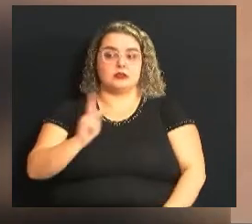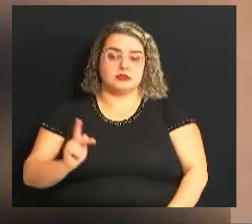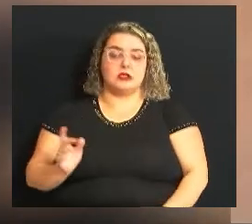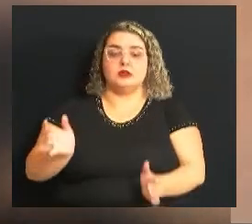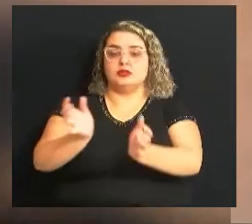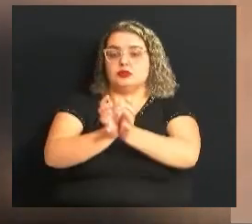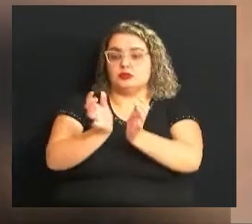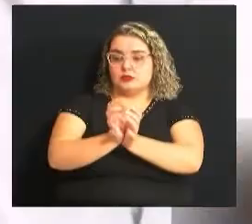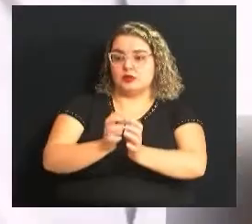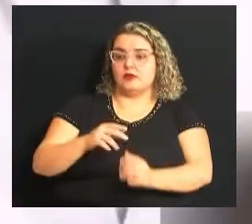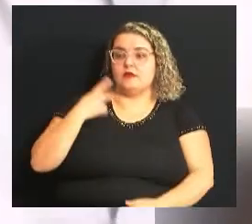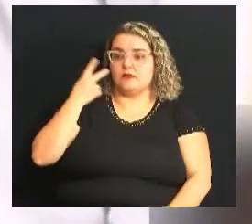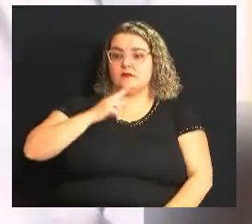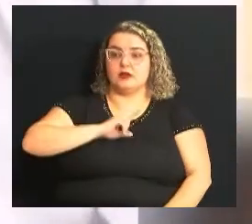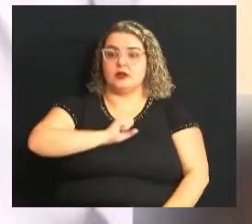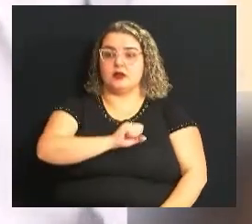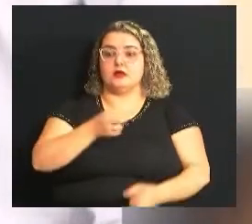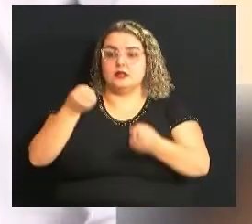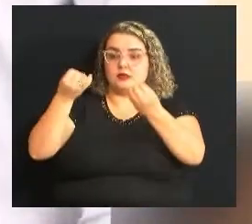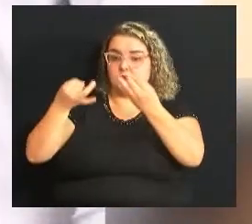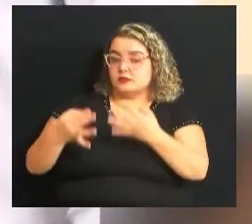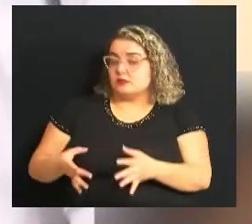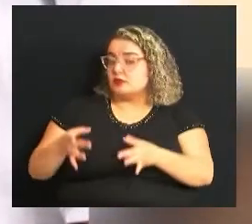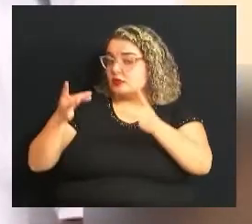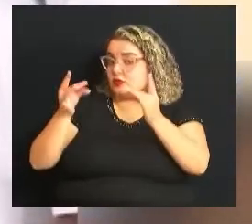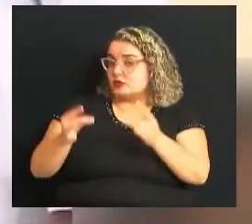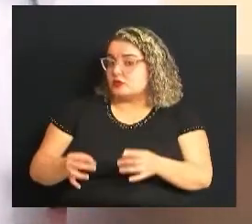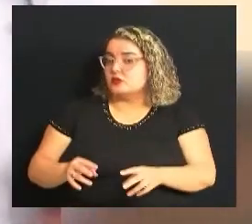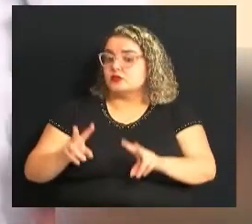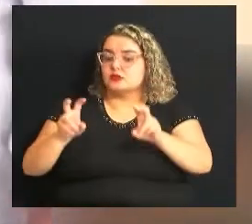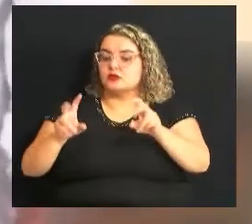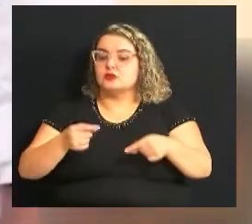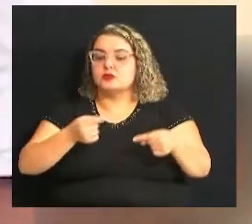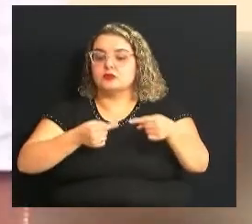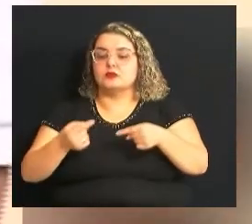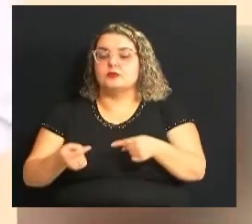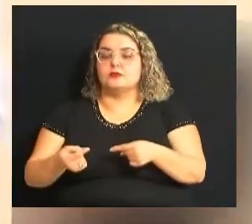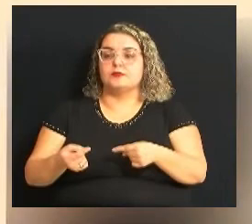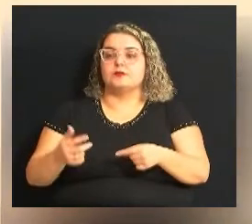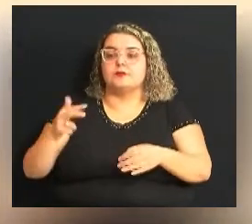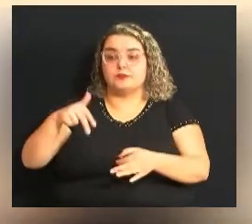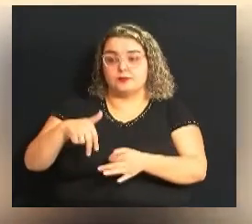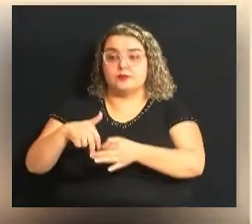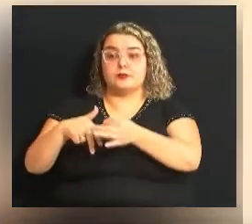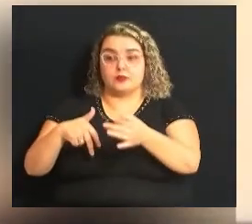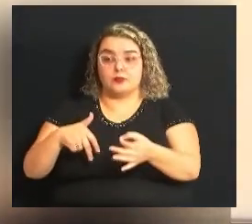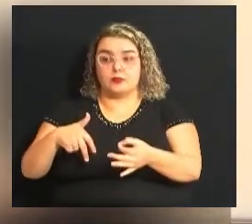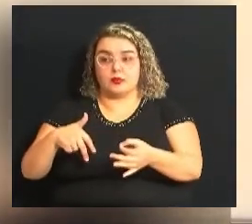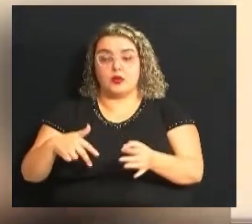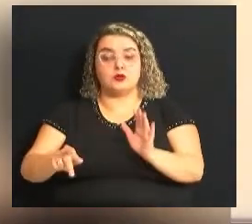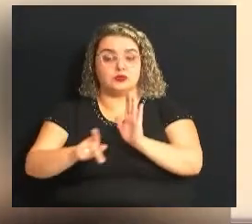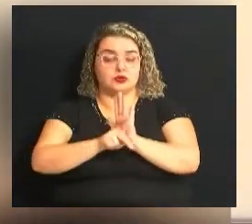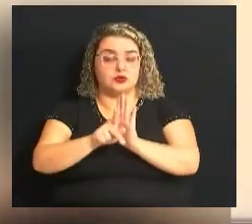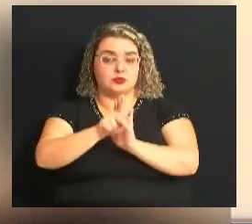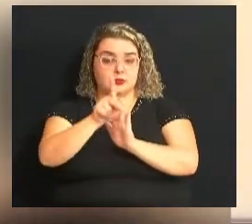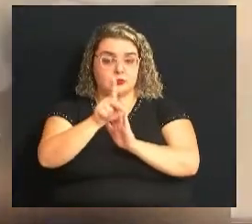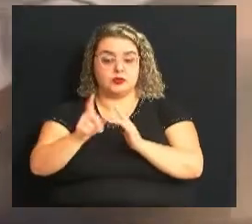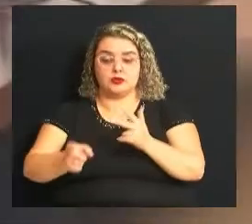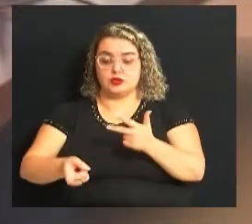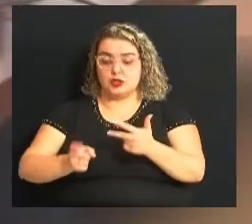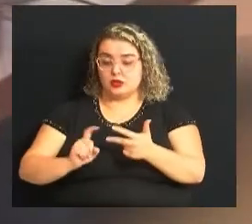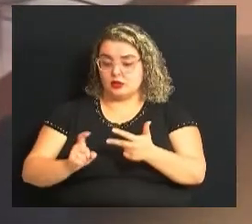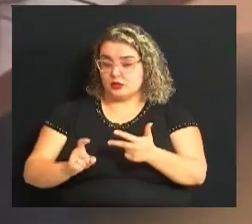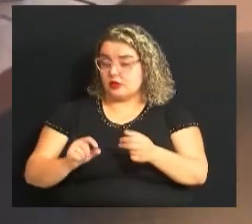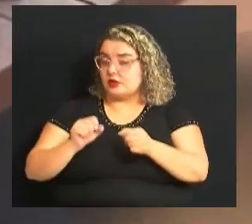presidente da Comissão de Meio Ambiente e Vereador Luiz Rossini explicou os detalhes dos assuntos debatidos pode ser